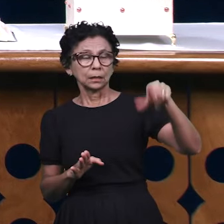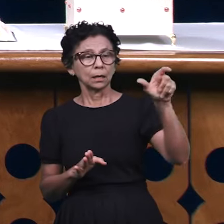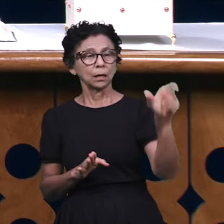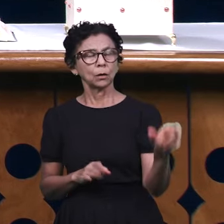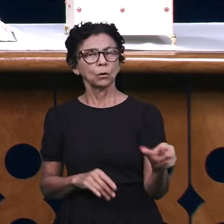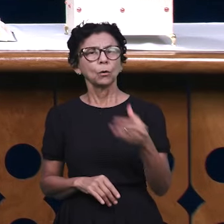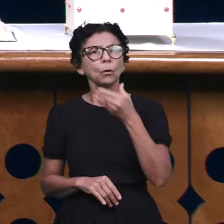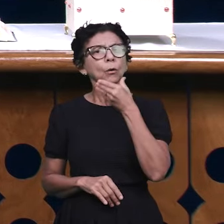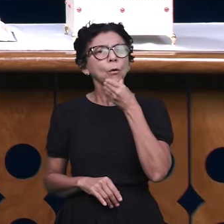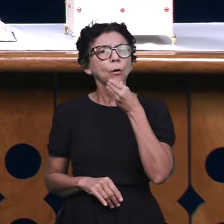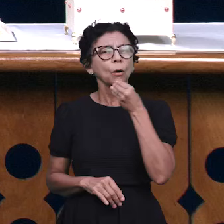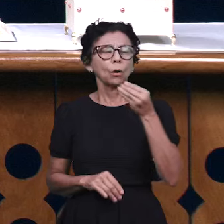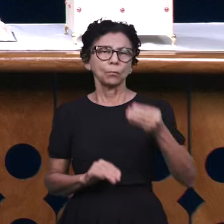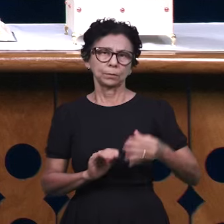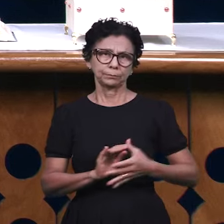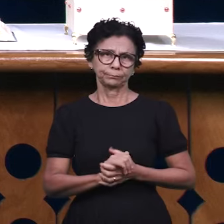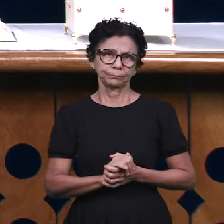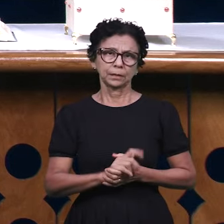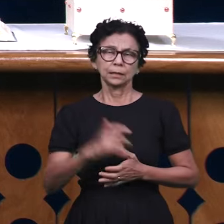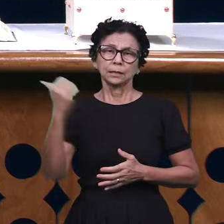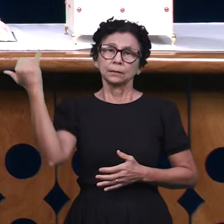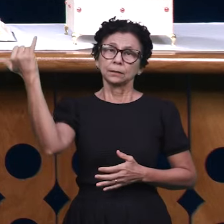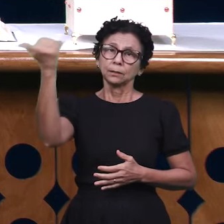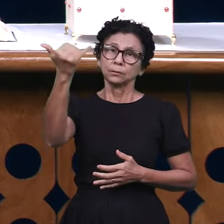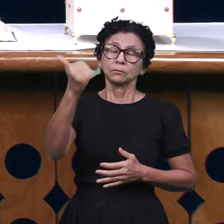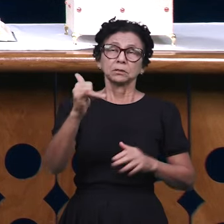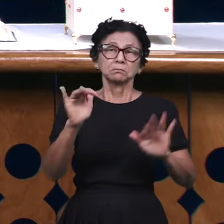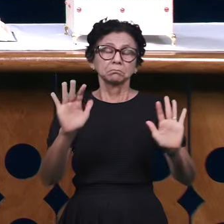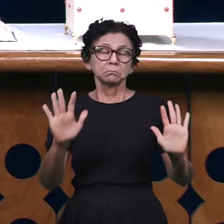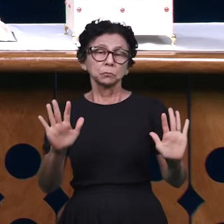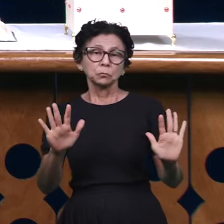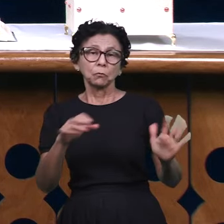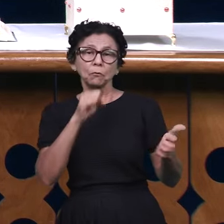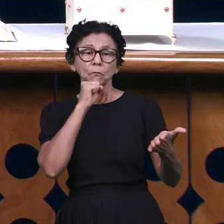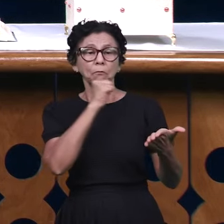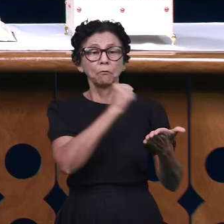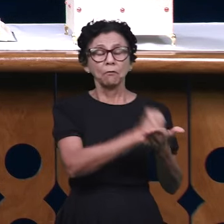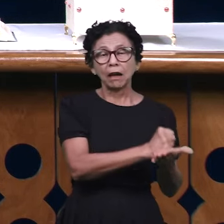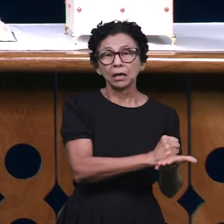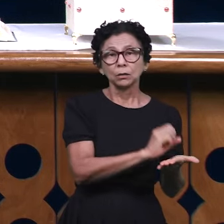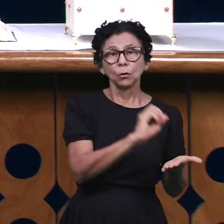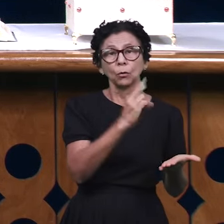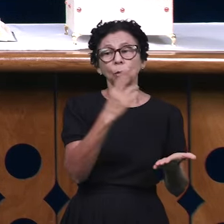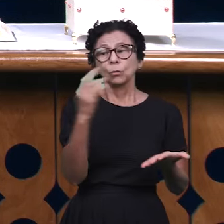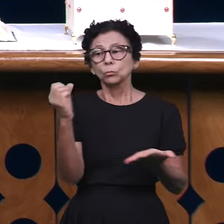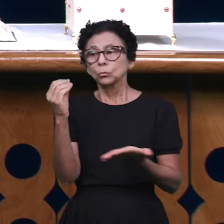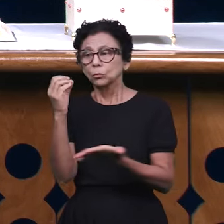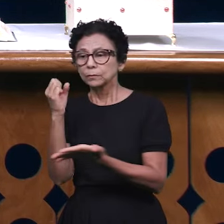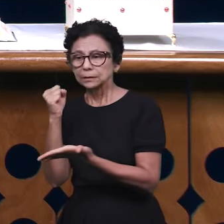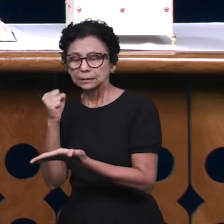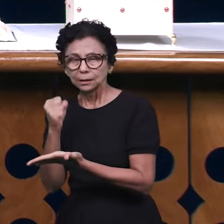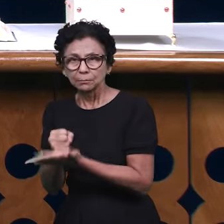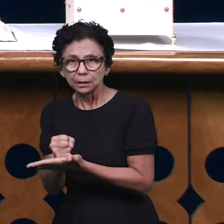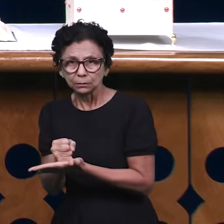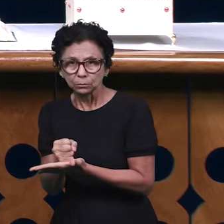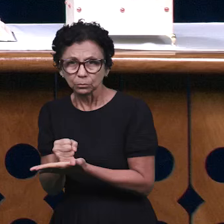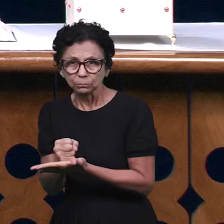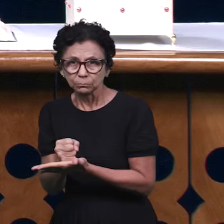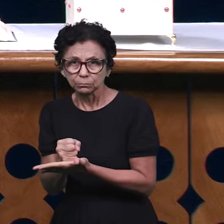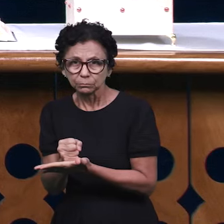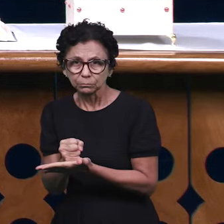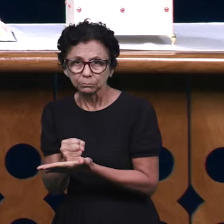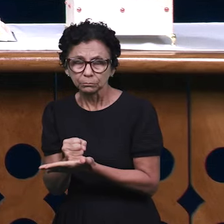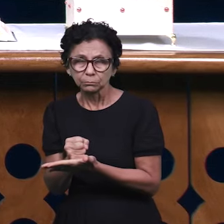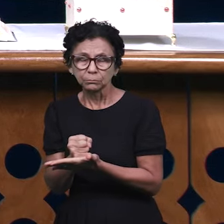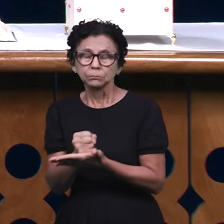palavra, seja ela do Velho, do Novo Testamento, seja qual fosse a palavra.